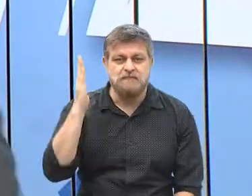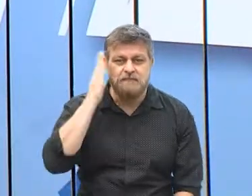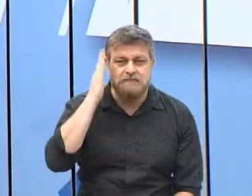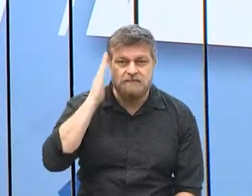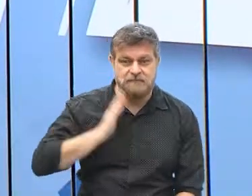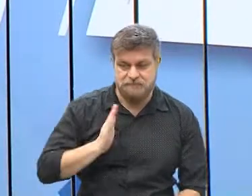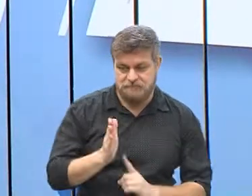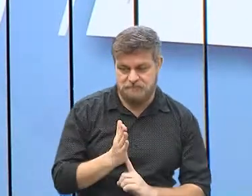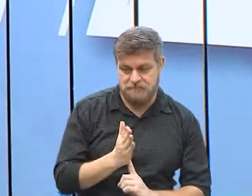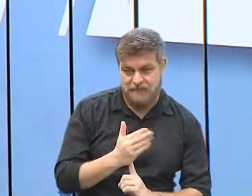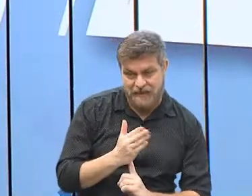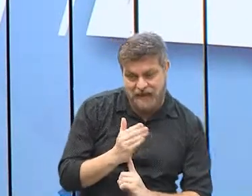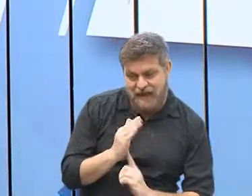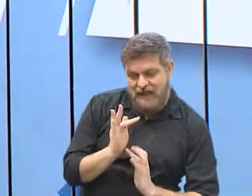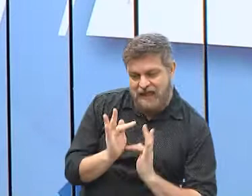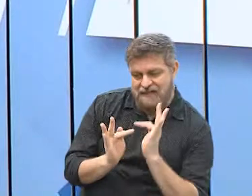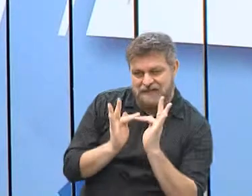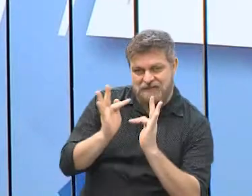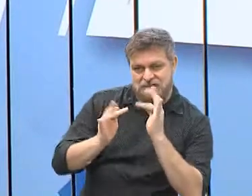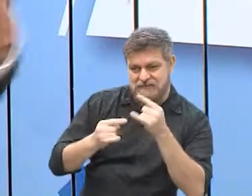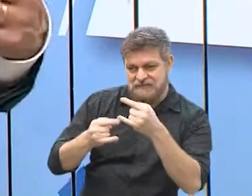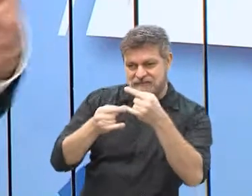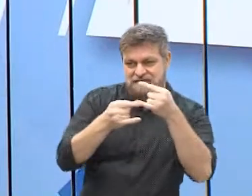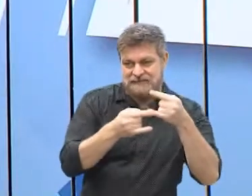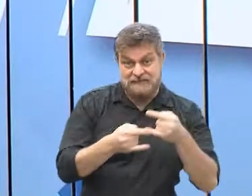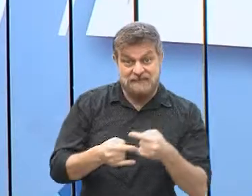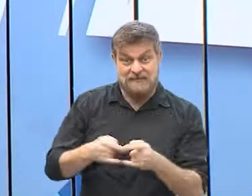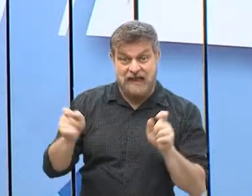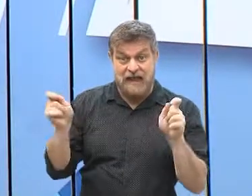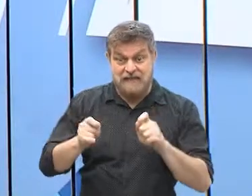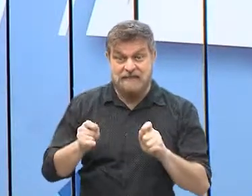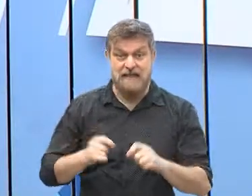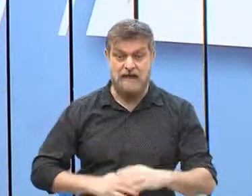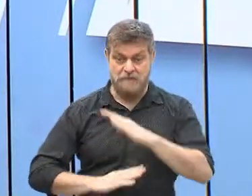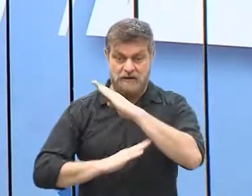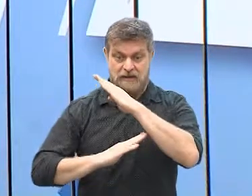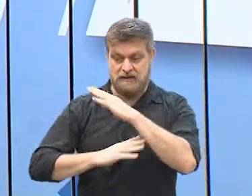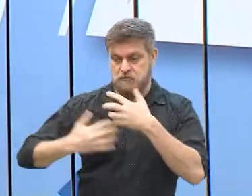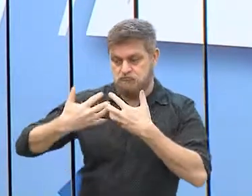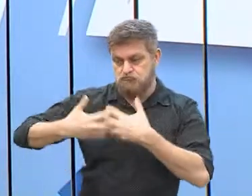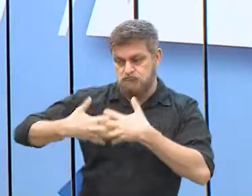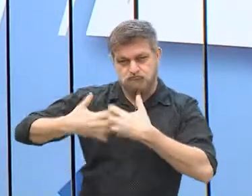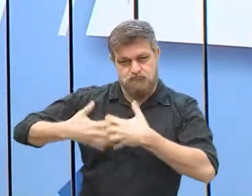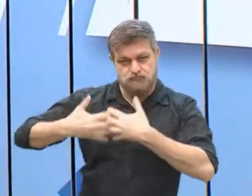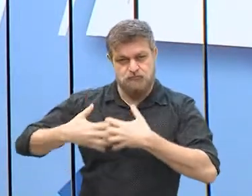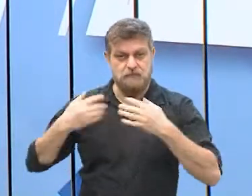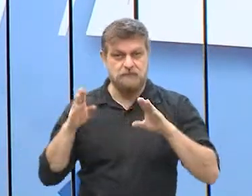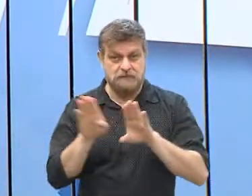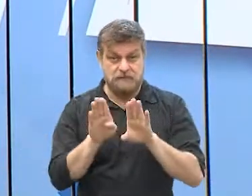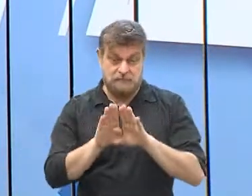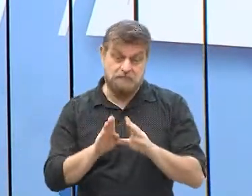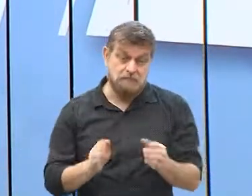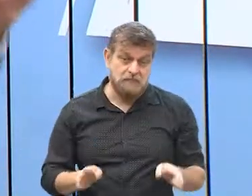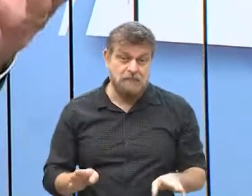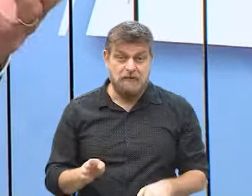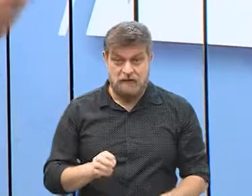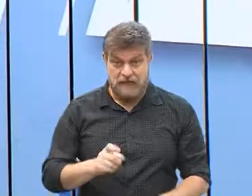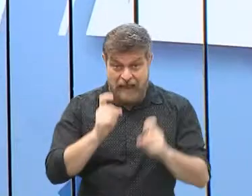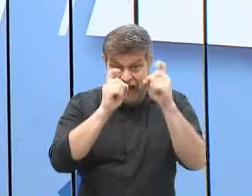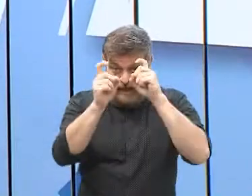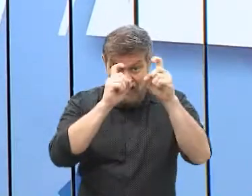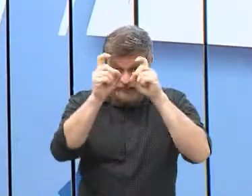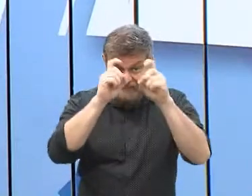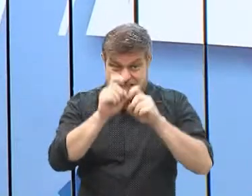uso da tecnologia, né, permite você manter a atividade da Câmara, inclusive as reuniões à